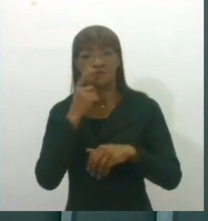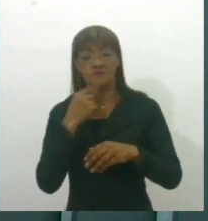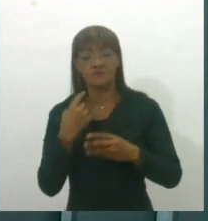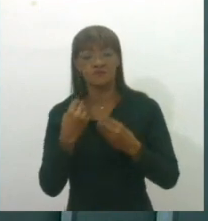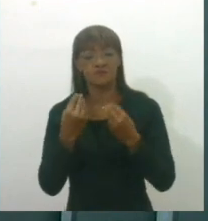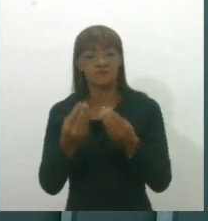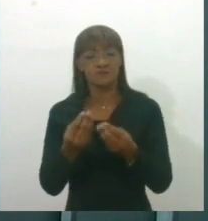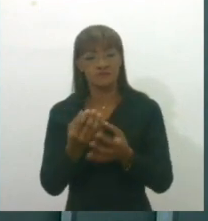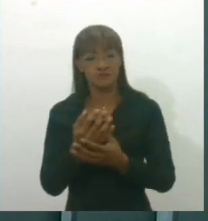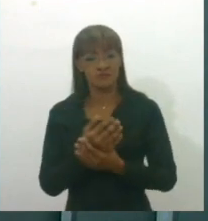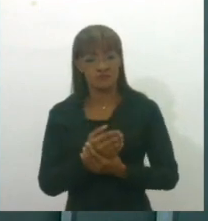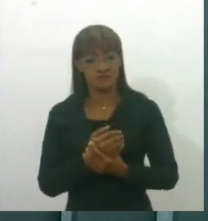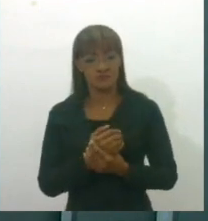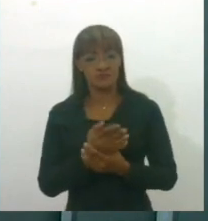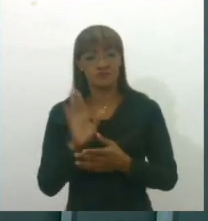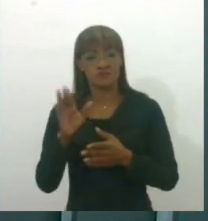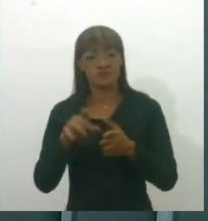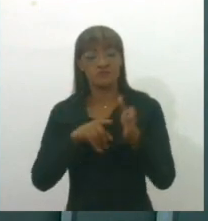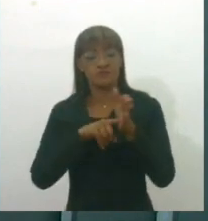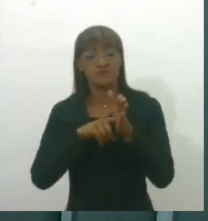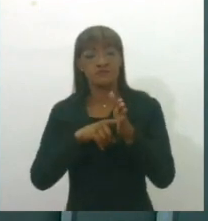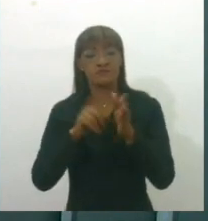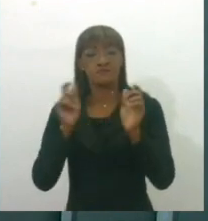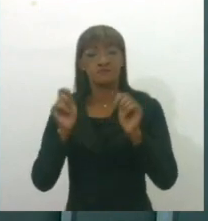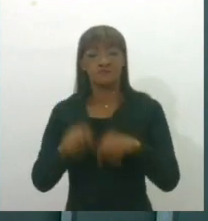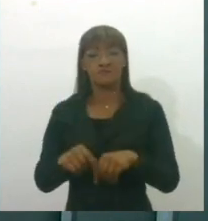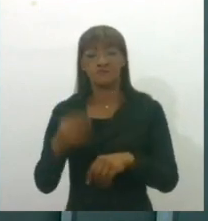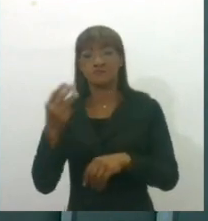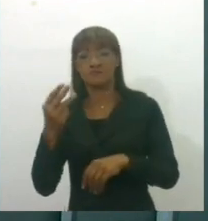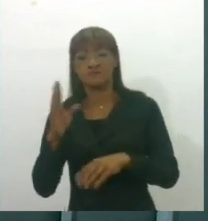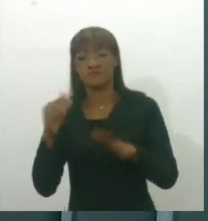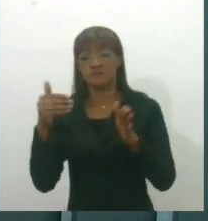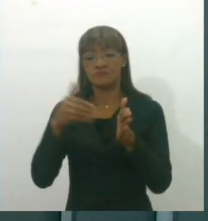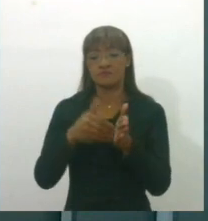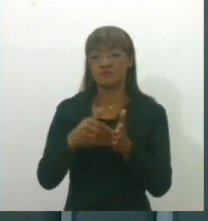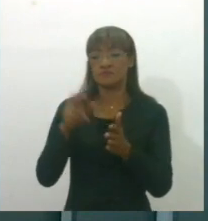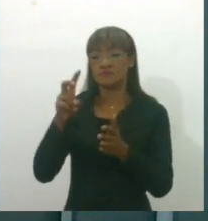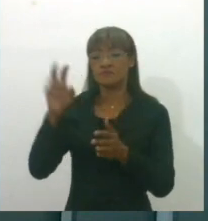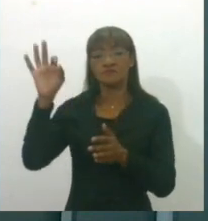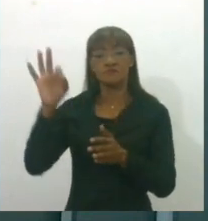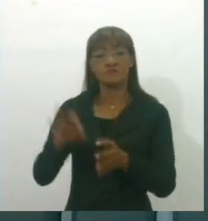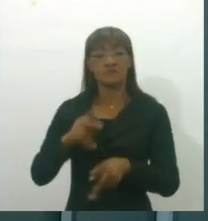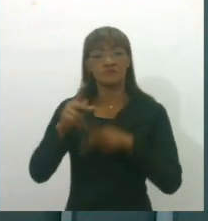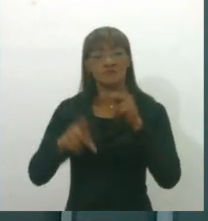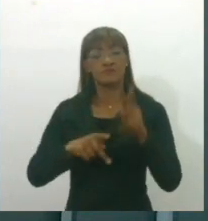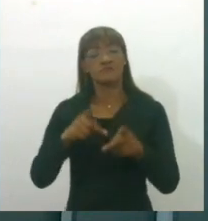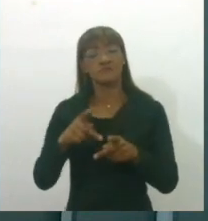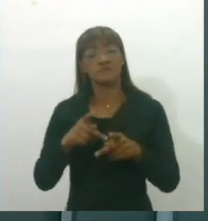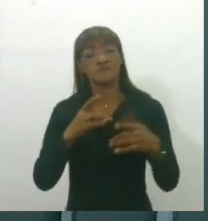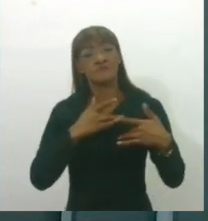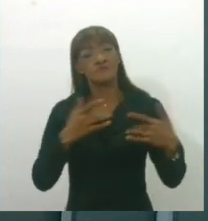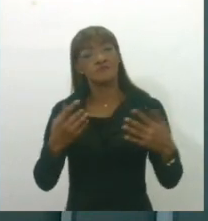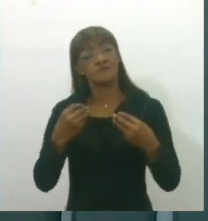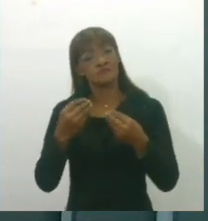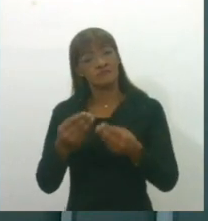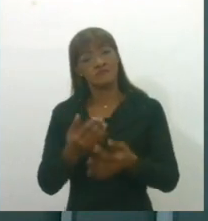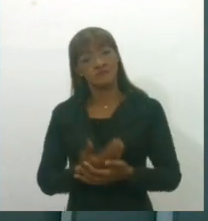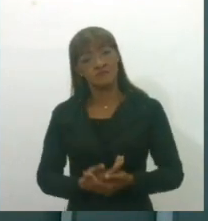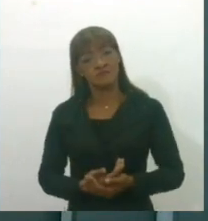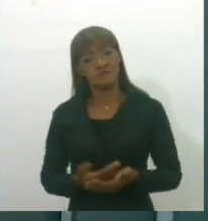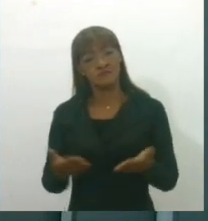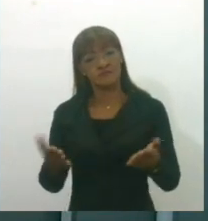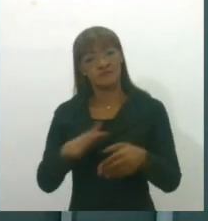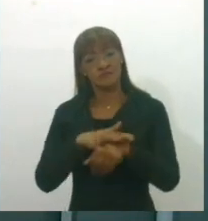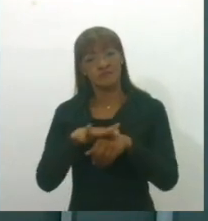que um país deve ter entre 3% e 5% da sua população como doadora. Sobre o assunto, eu converso agora com hematologista Jeidson